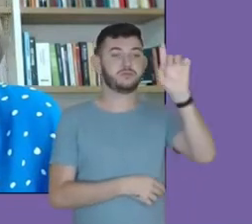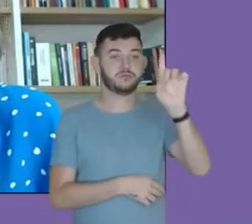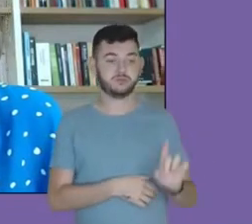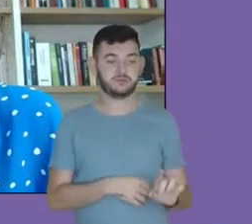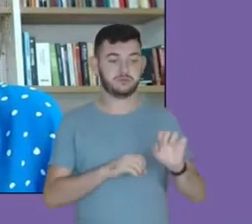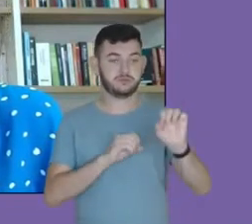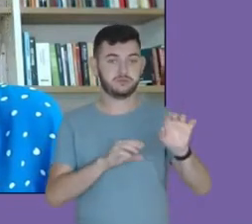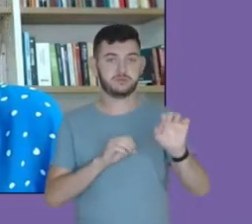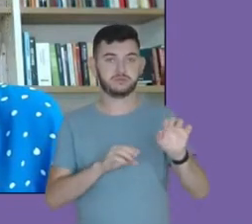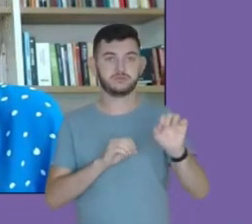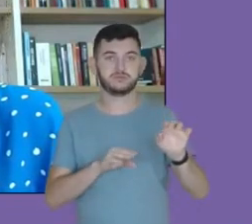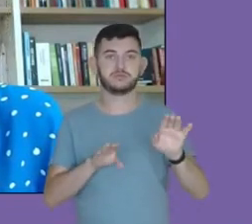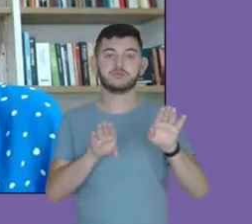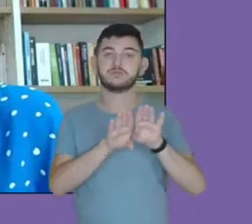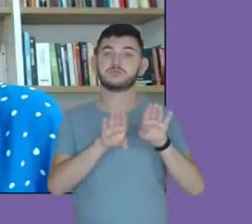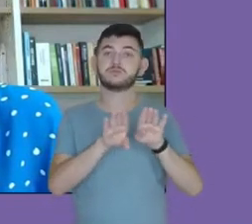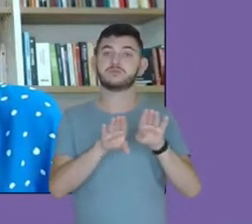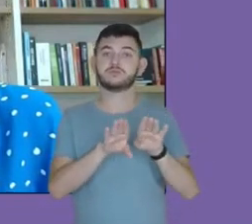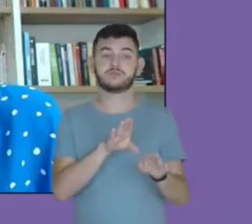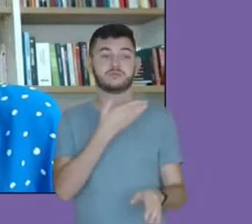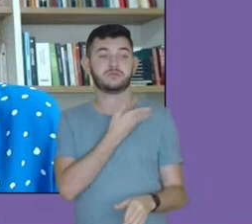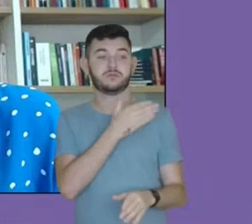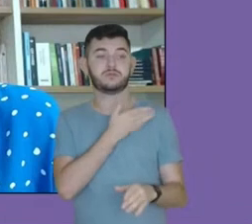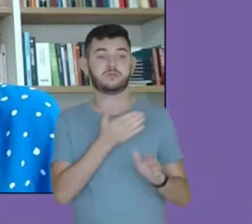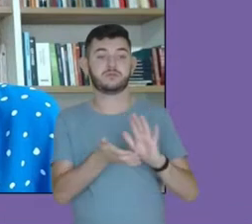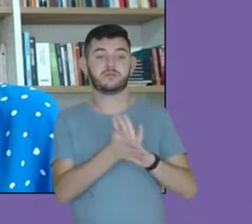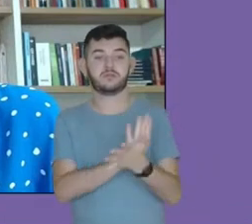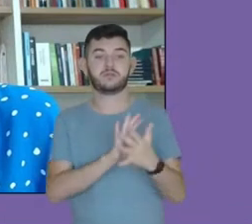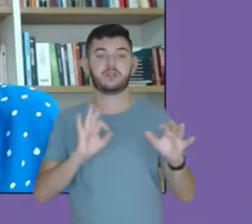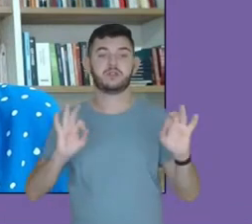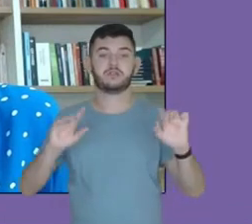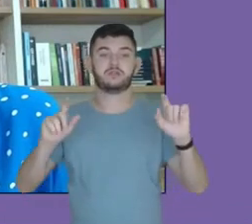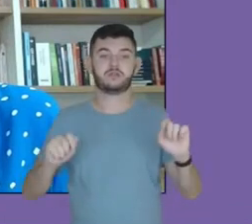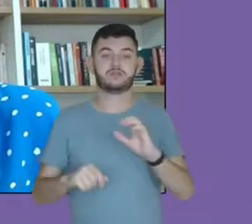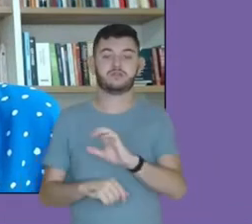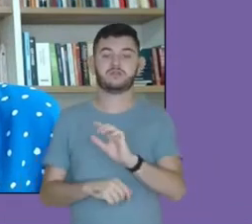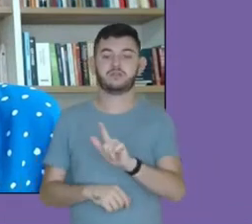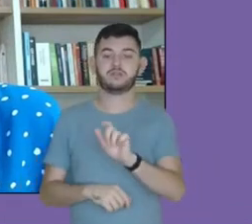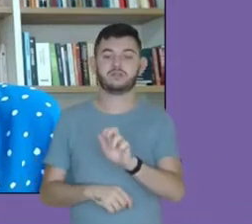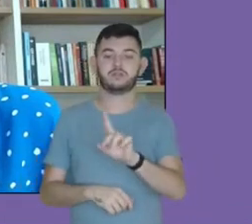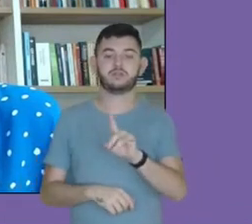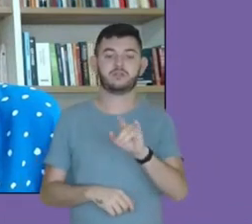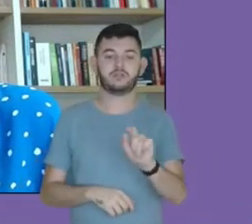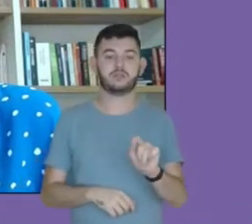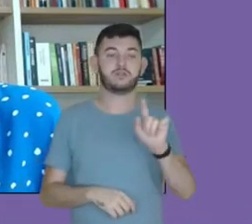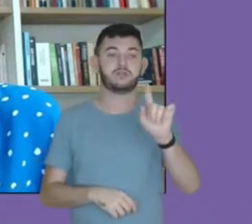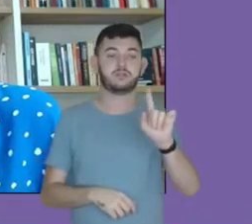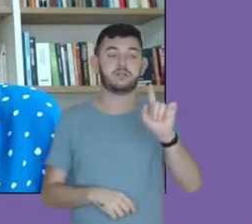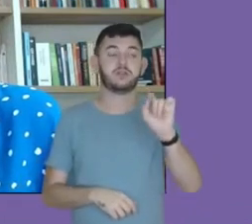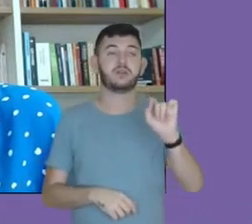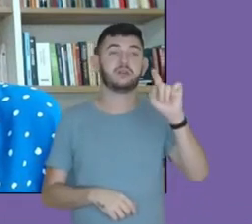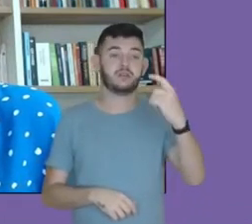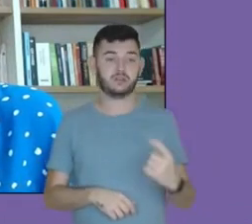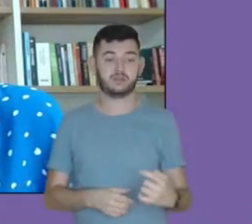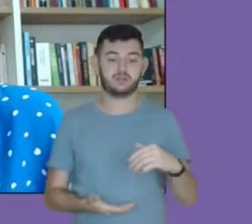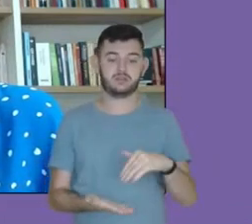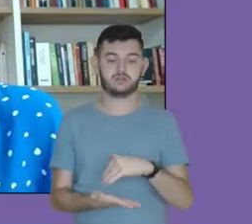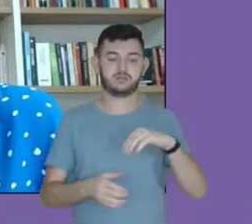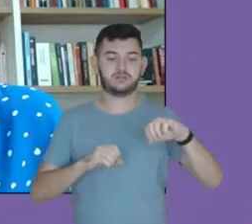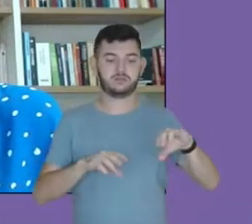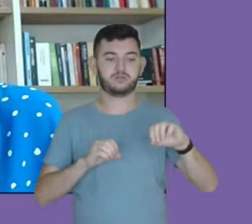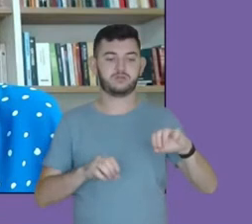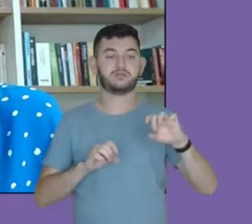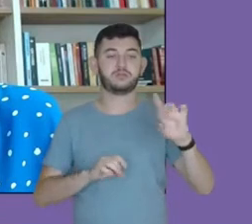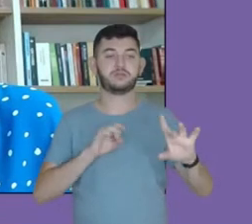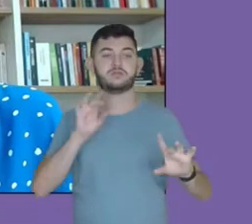igualdade e não discriminação. A Cláudia foi secretária de Educação Especial do